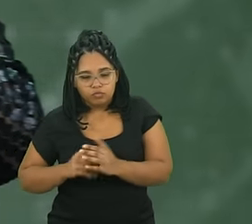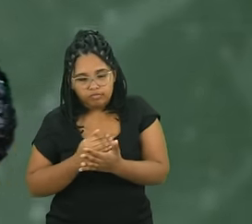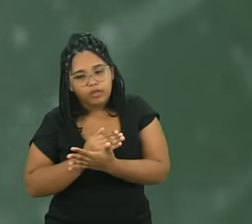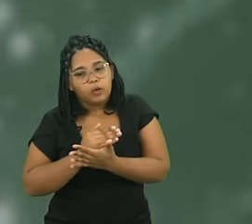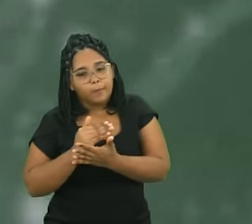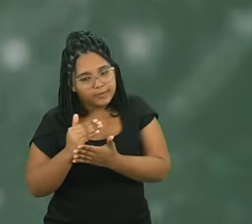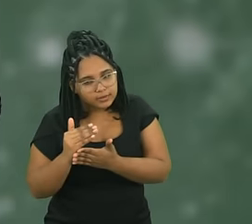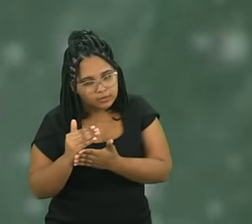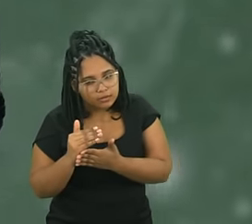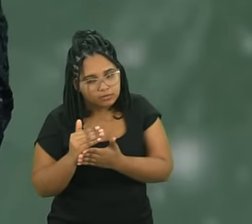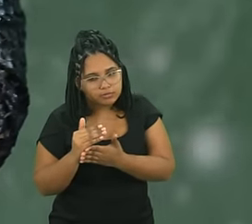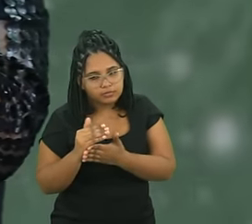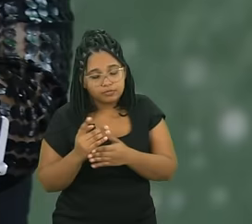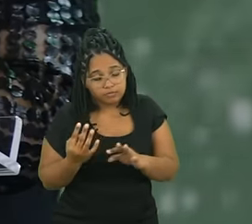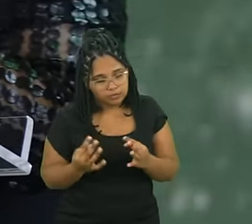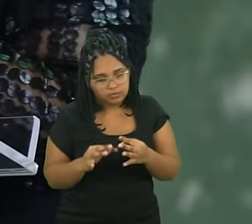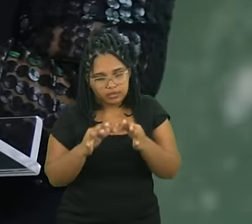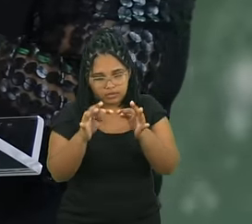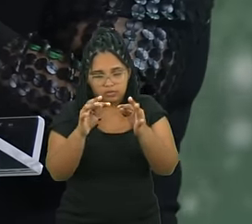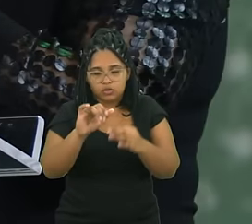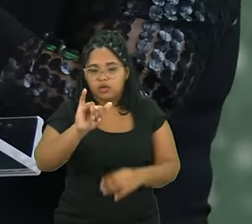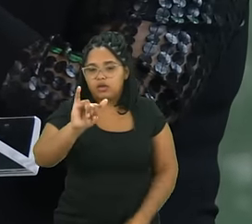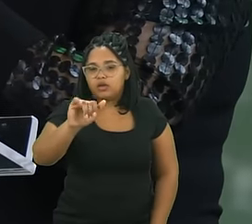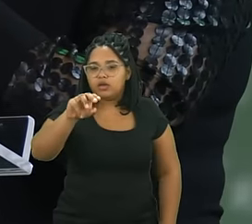essa imunoterapia. E